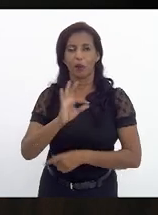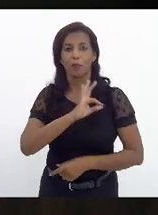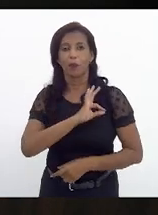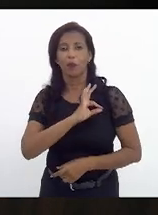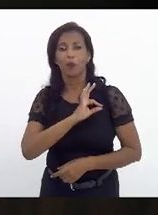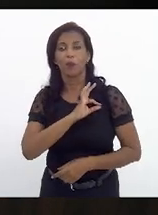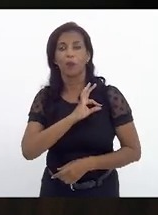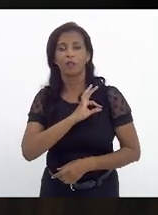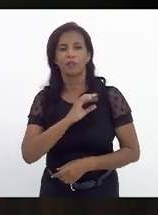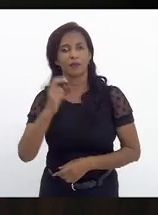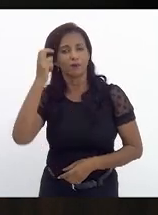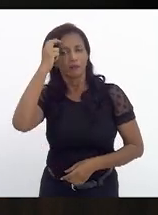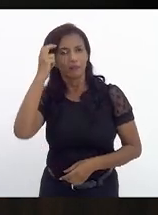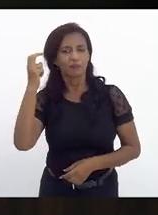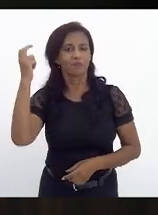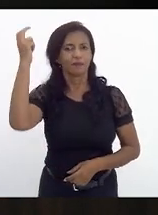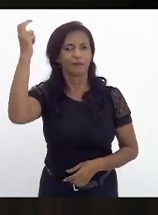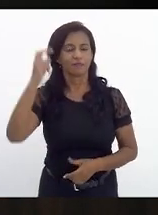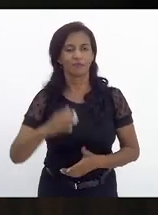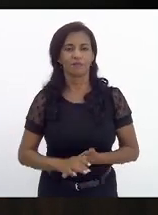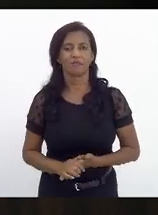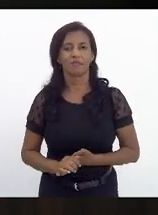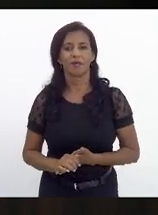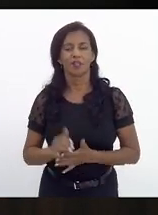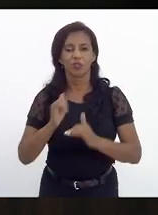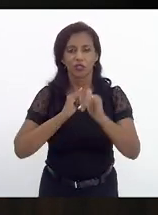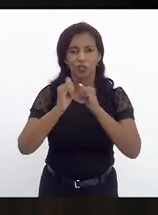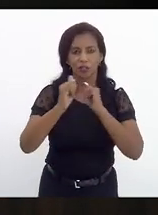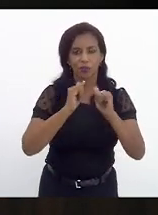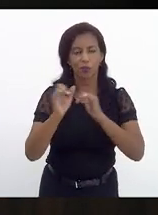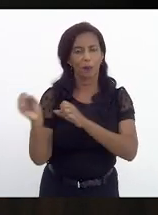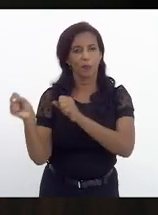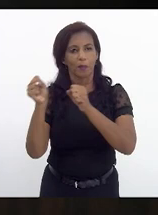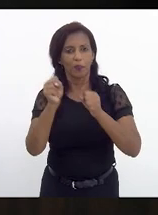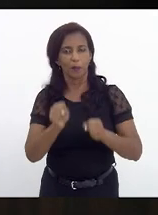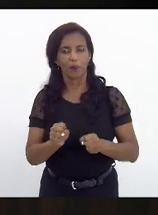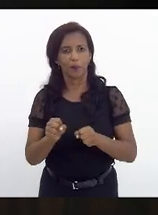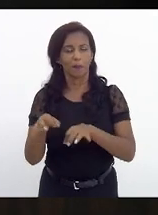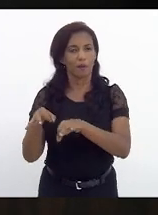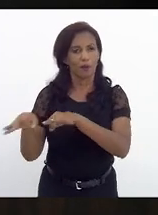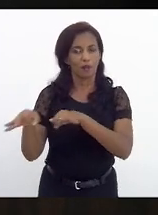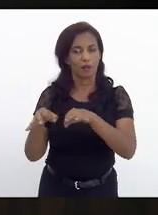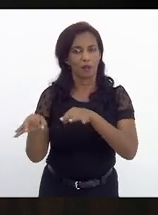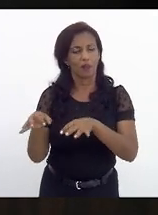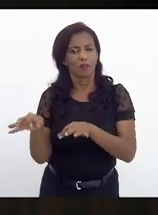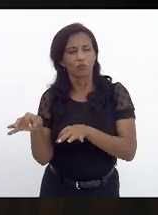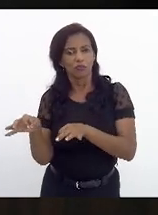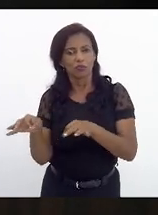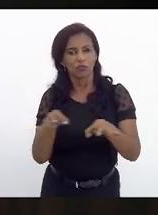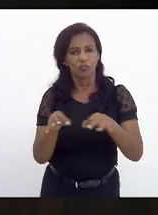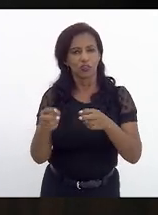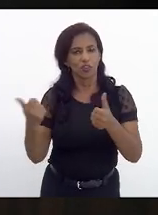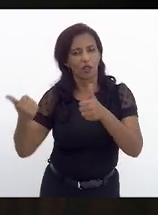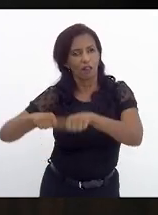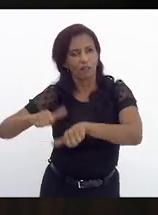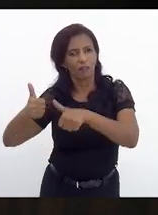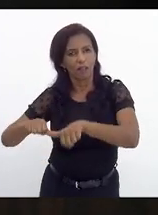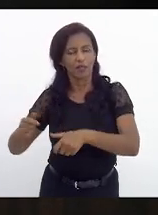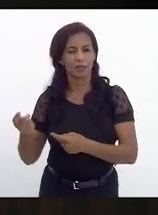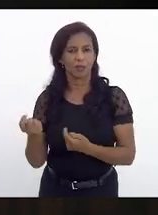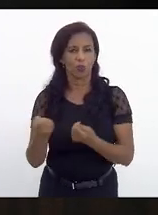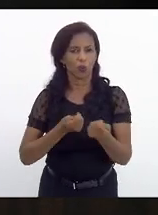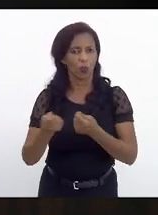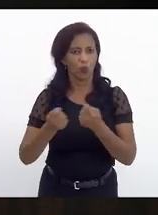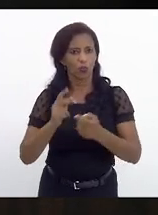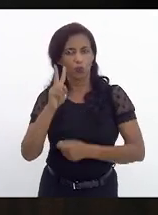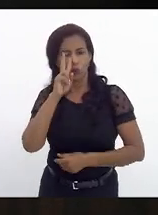dos procedimentos, a geração e disponibilização de informações pelo poder público para a elaboração de mecanismo de avaliação, controle e